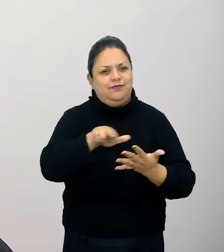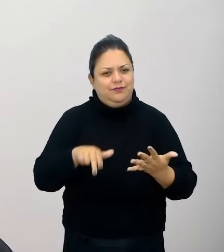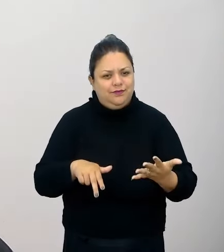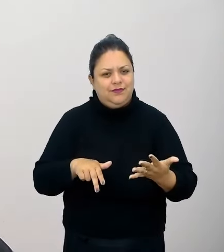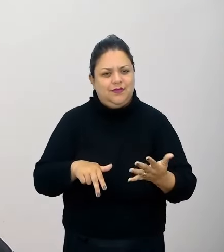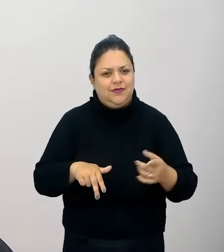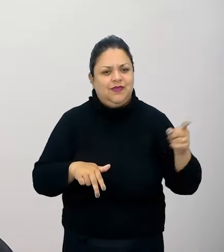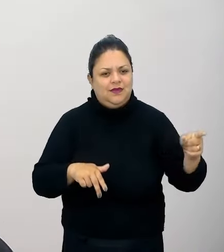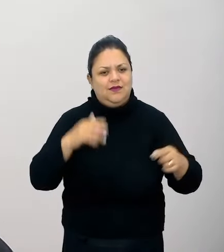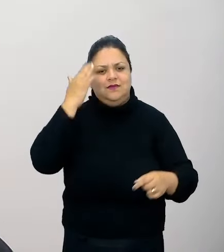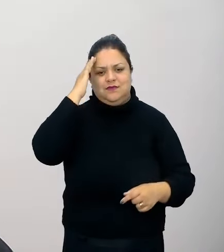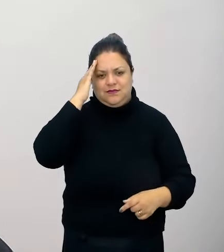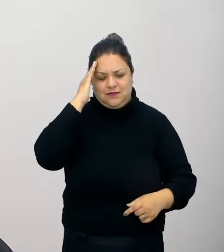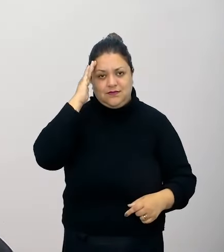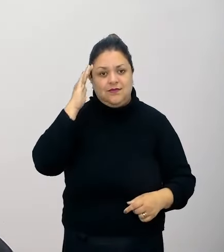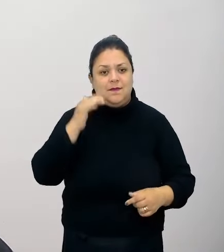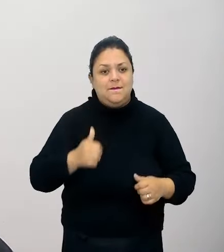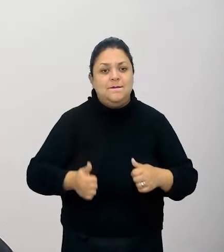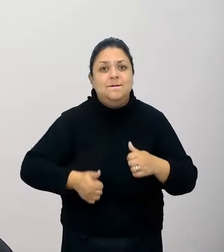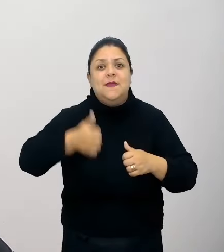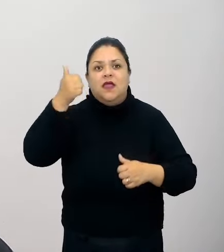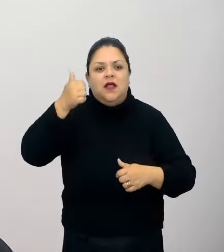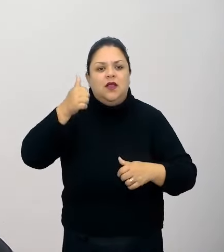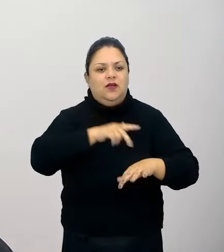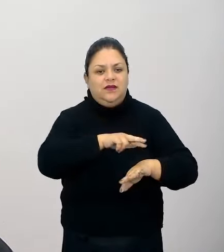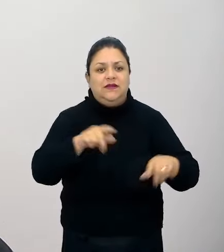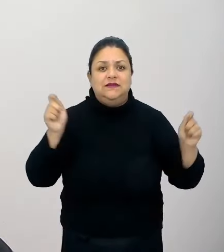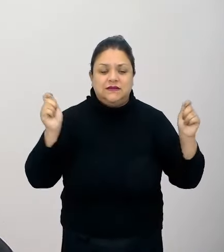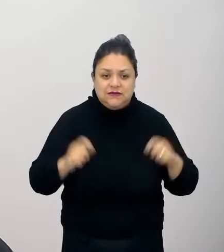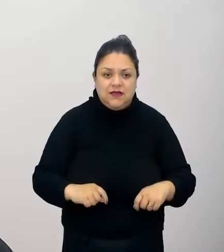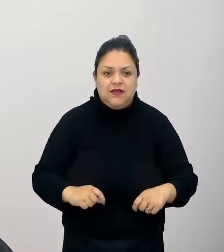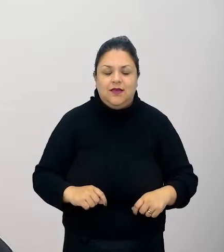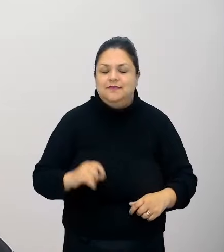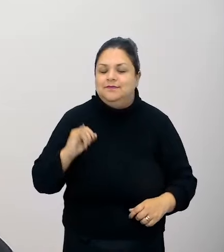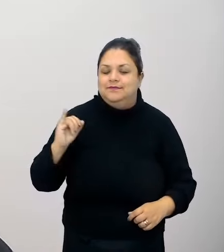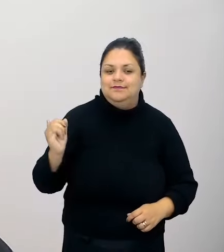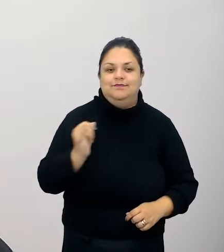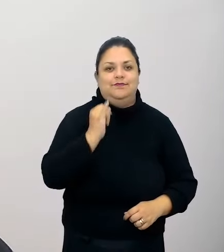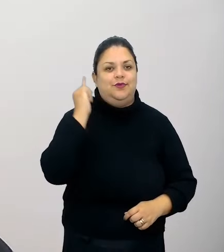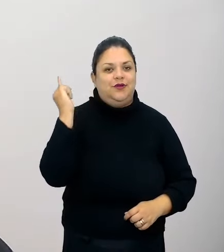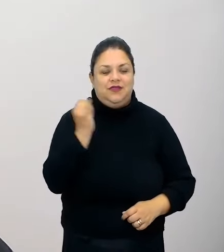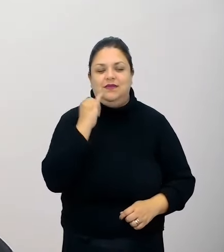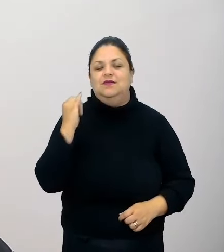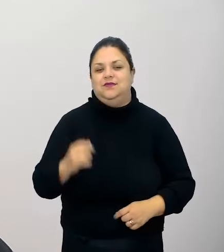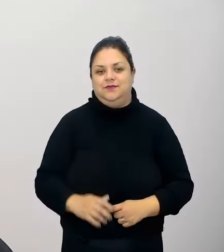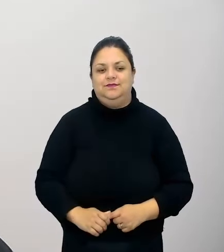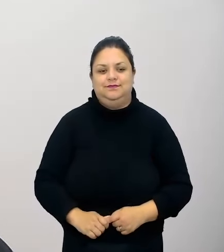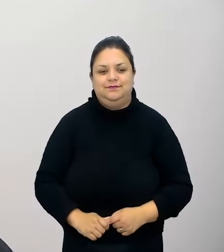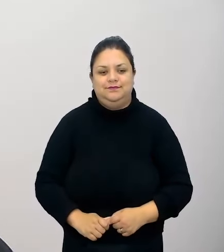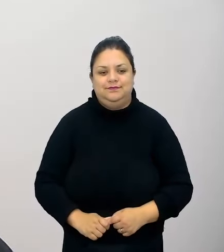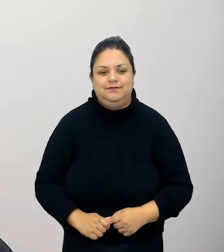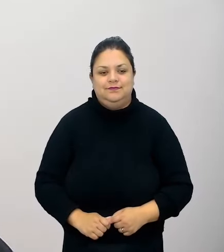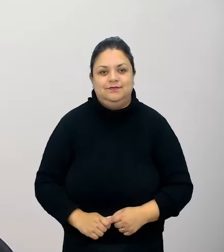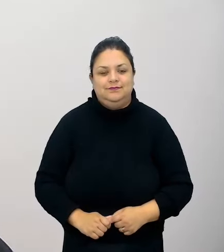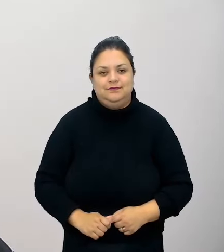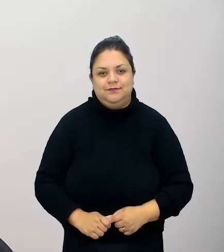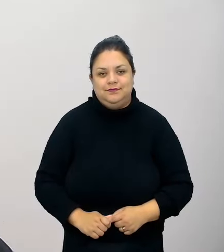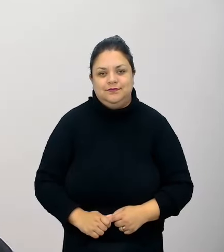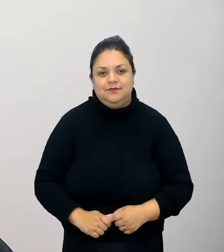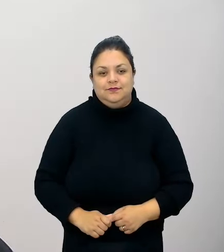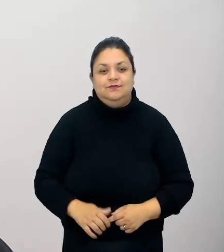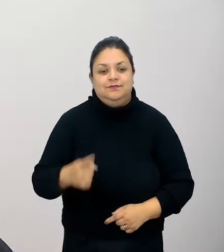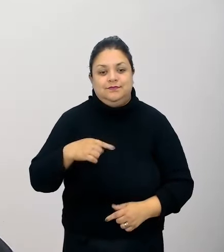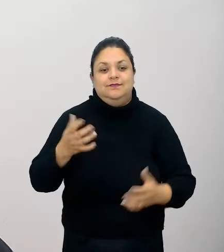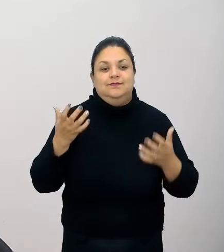ele tem de melhor. Então, tudo isso, o quanto é importante isso. Então, a gente